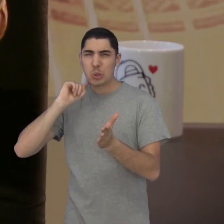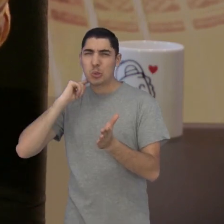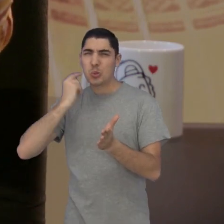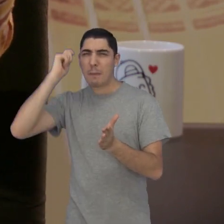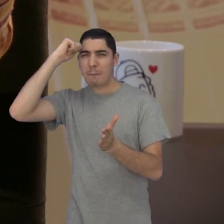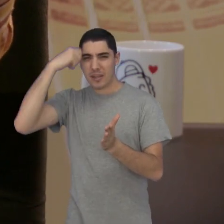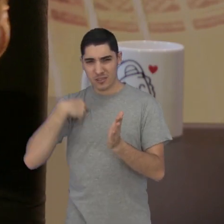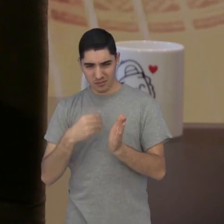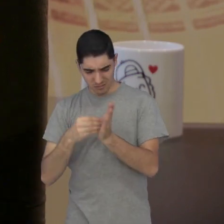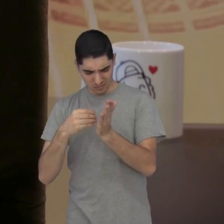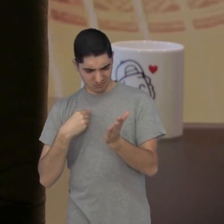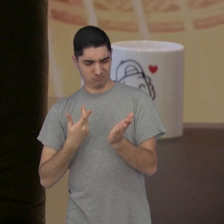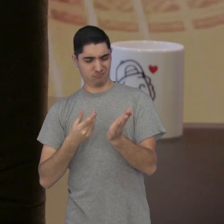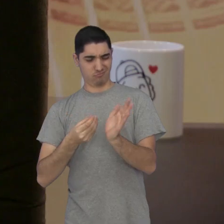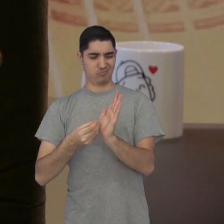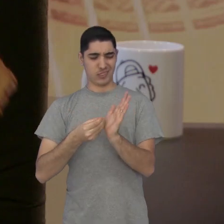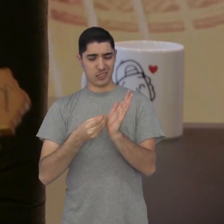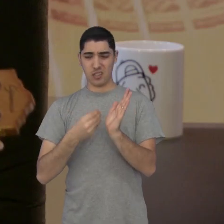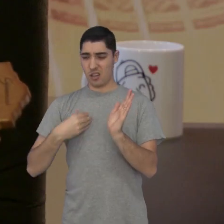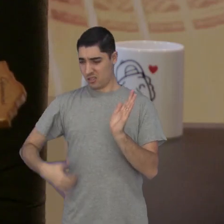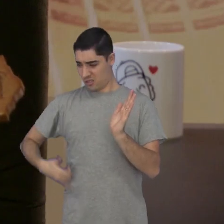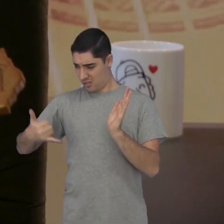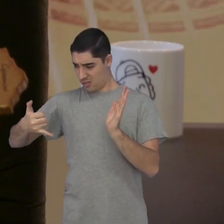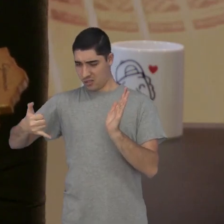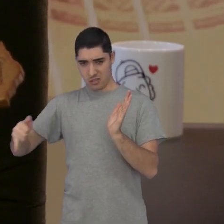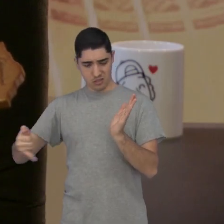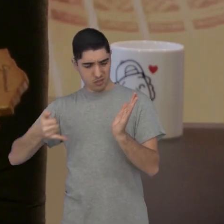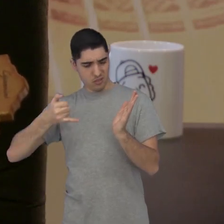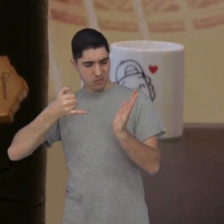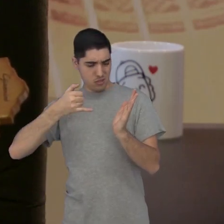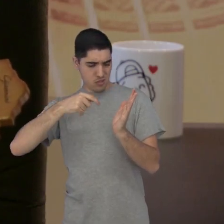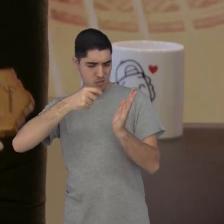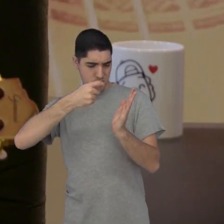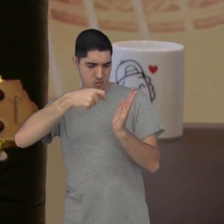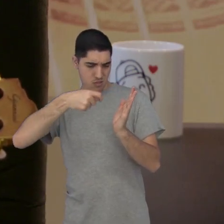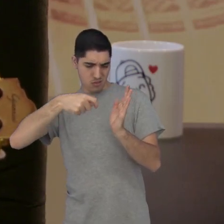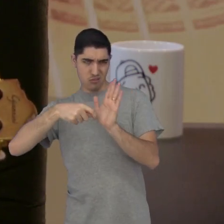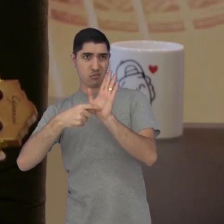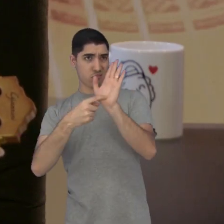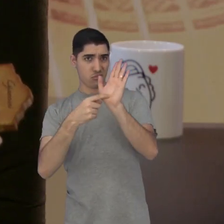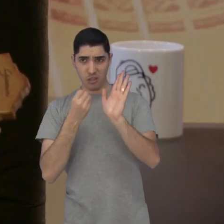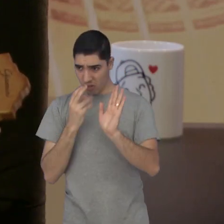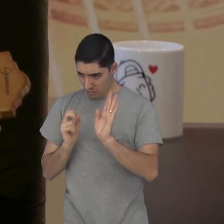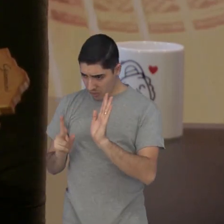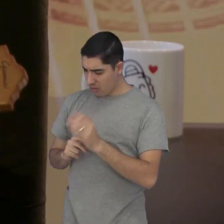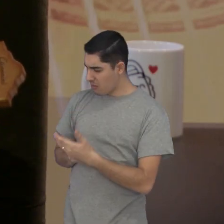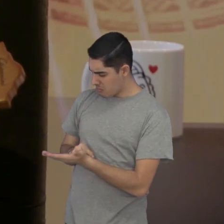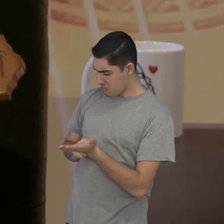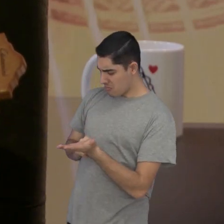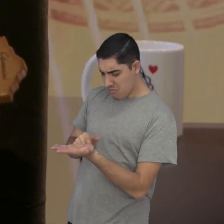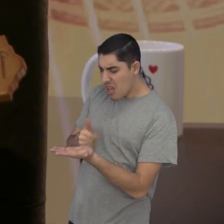tava cheia de graxa. Eu olhei assim, não tinha nem lugar, mas peguei a caneta, autografei assim, falei, tá